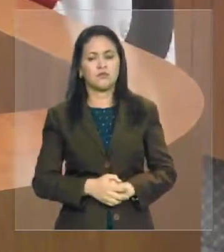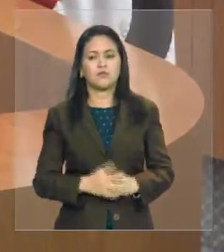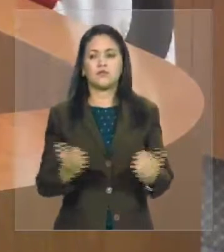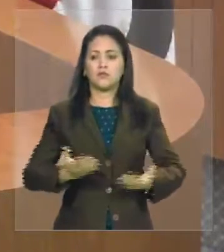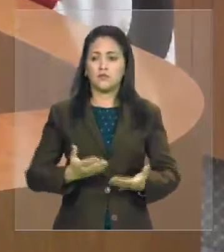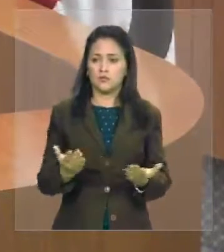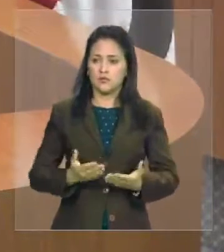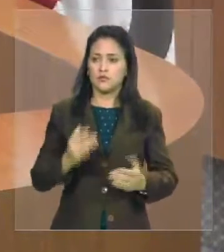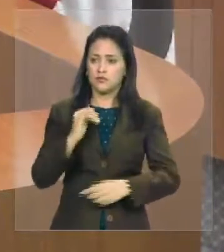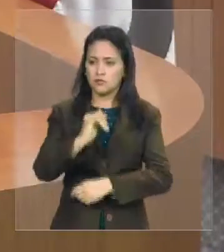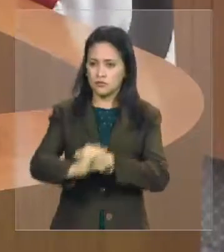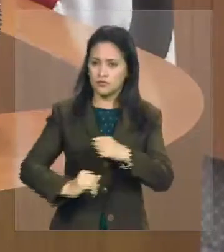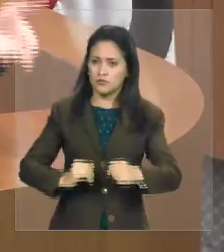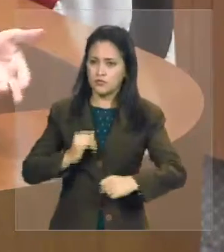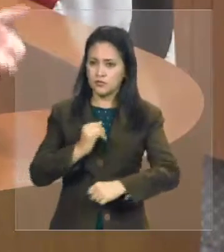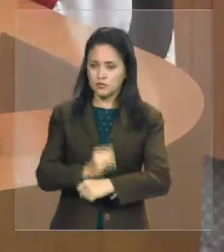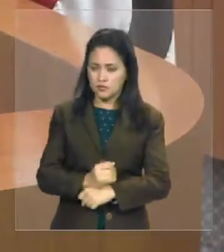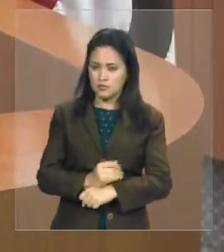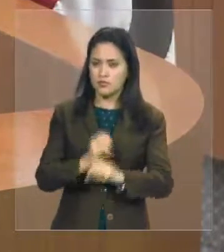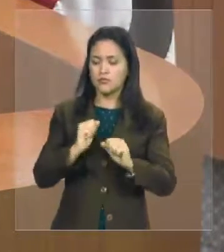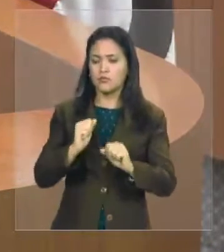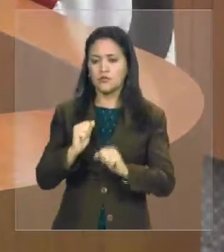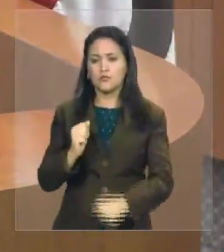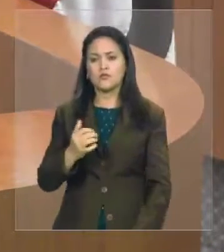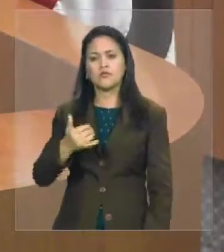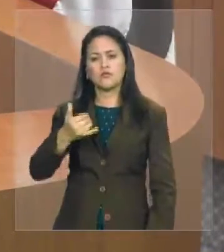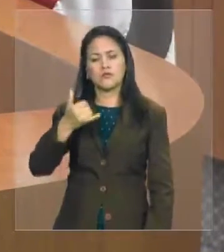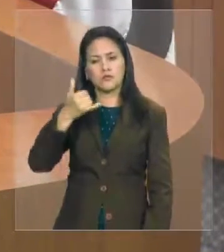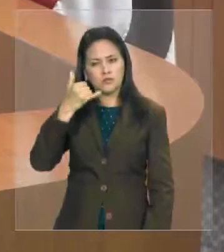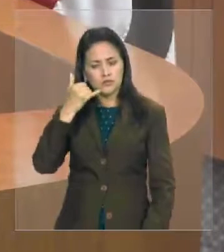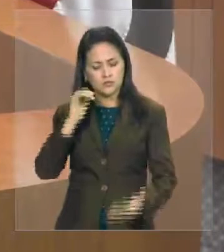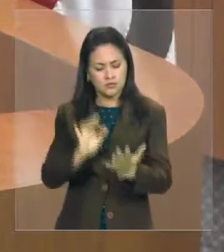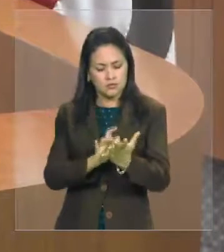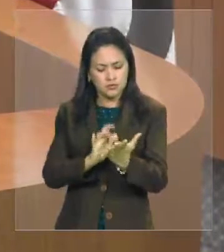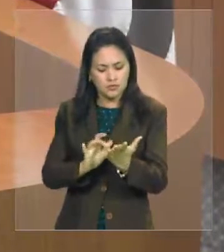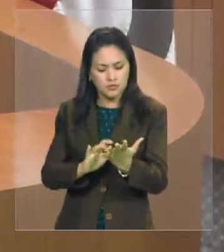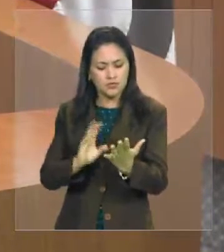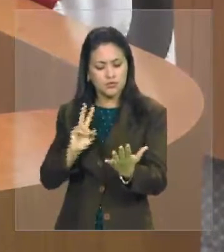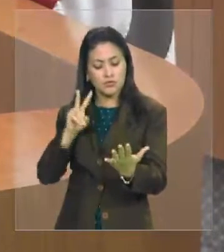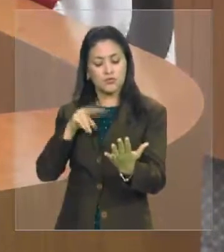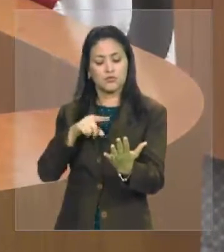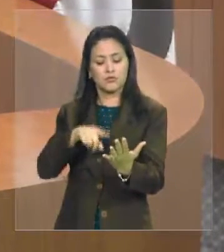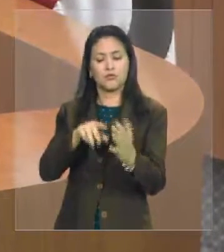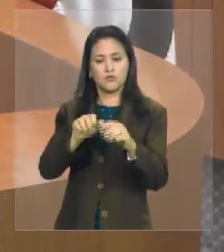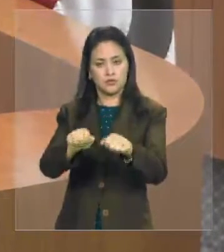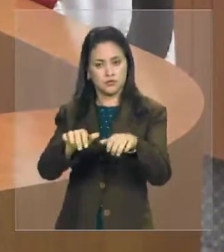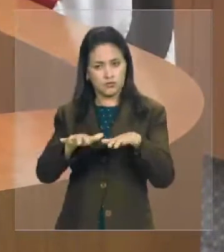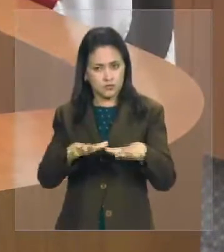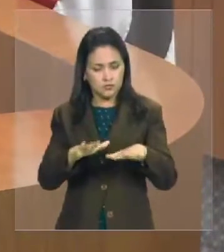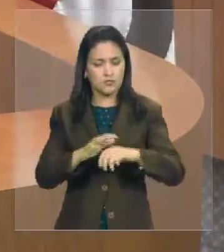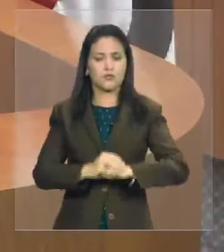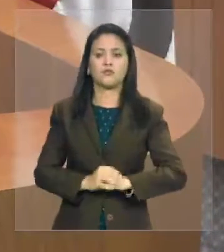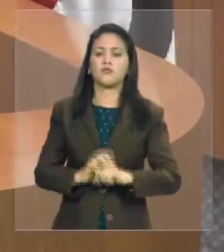aplicativos que pelo celular se pode também acompanhar as sessões. O importante é que fique